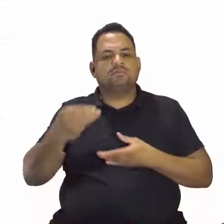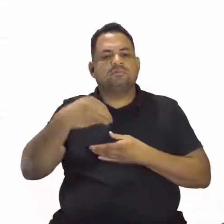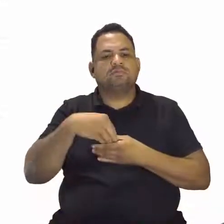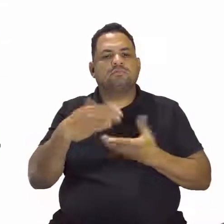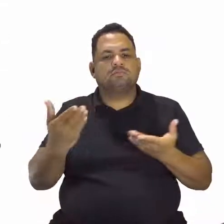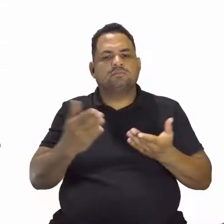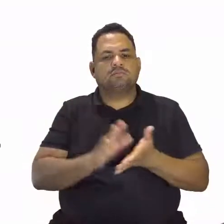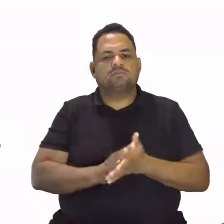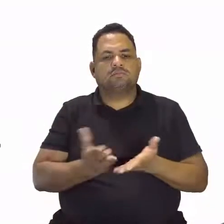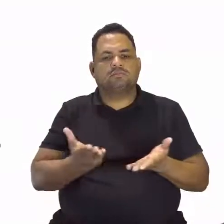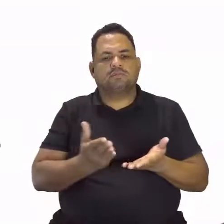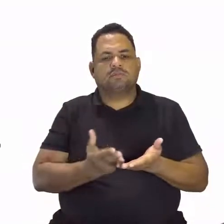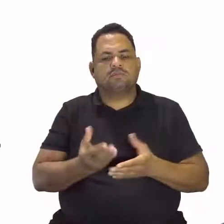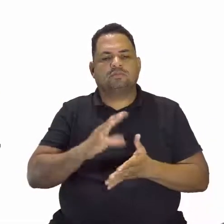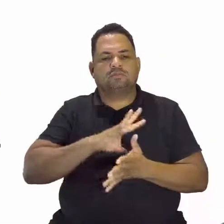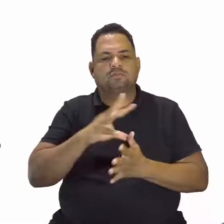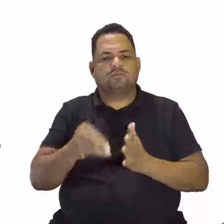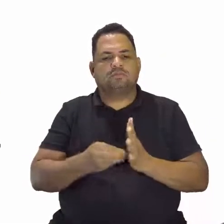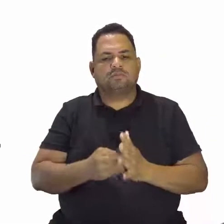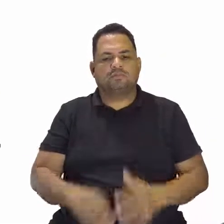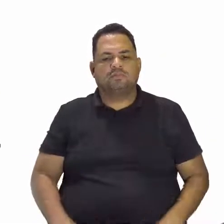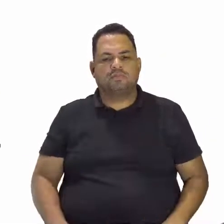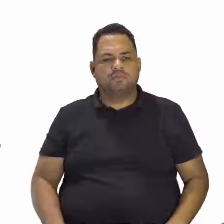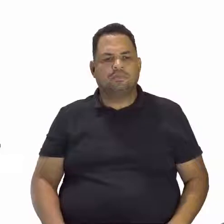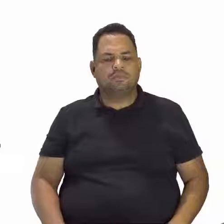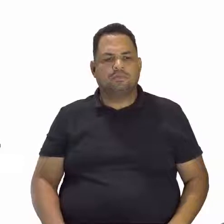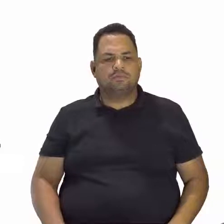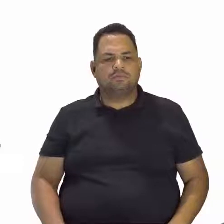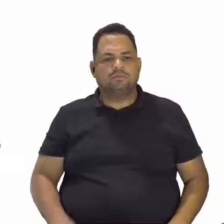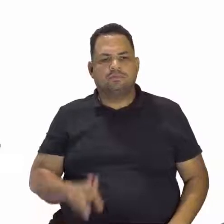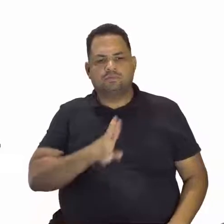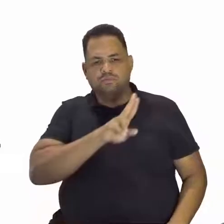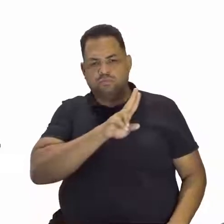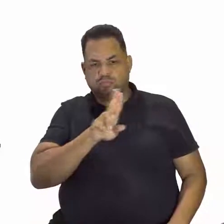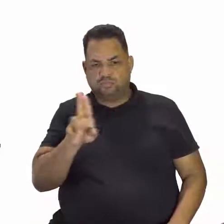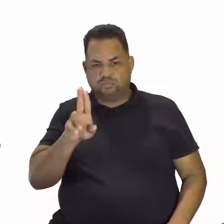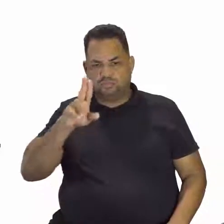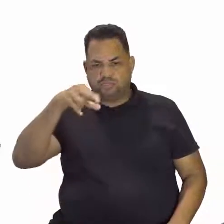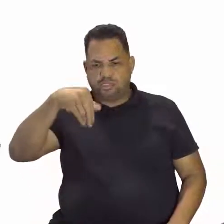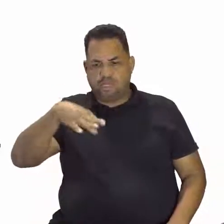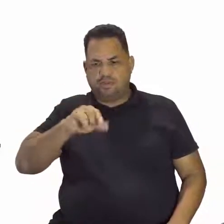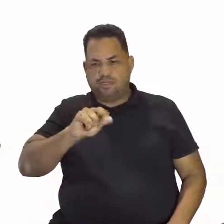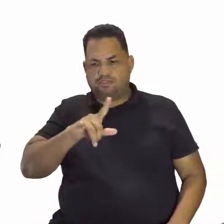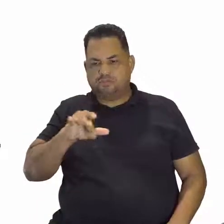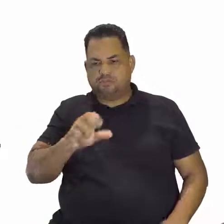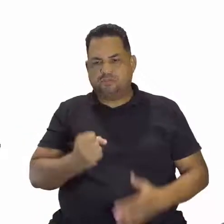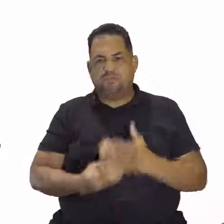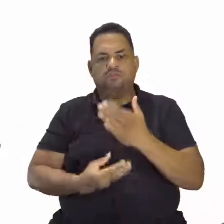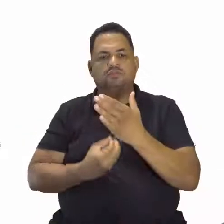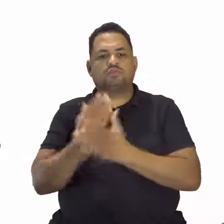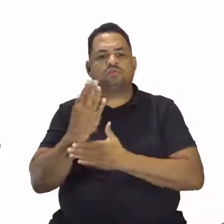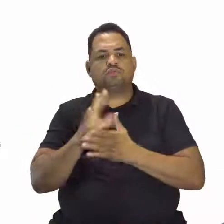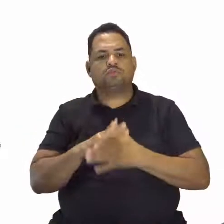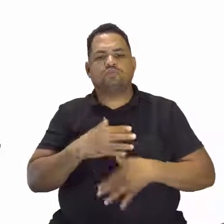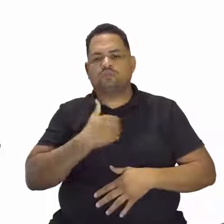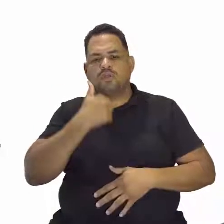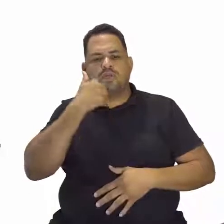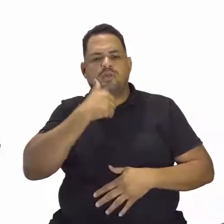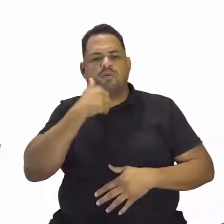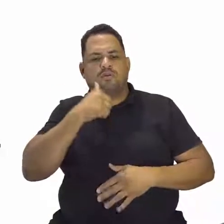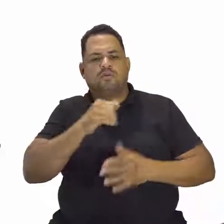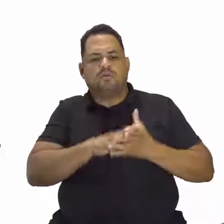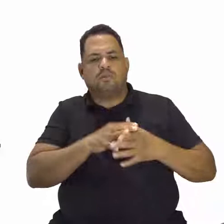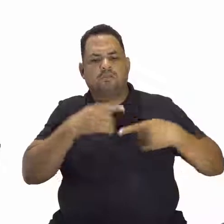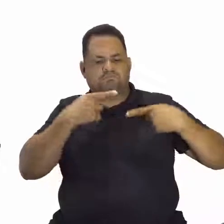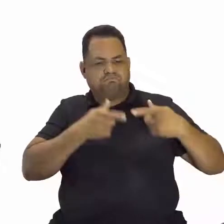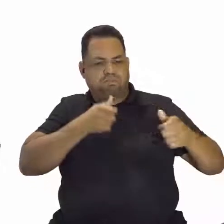faz parte da Amazônia. Então, o nome Amazônia, gente, deriva de Amazonas, guerreiras